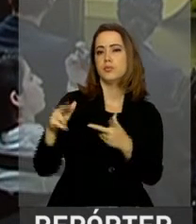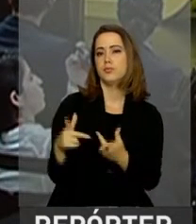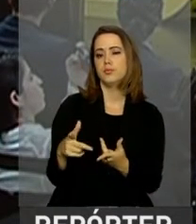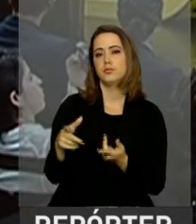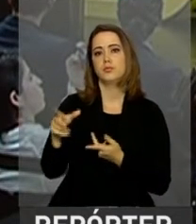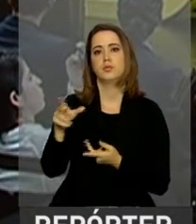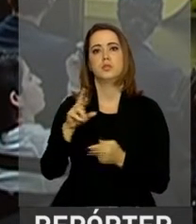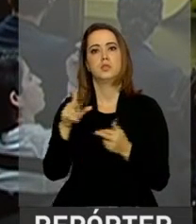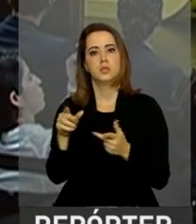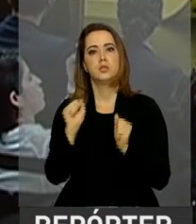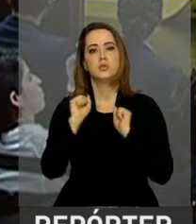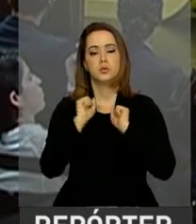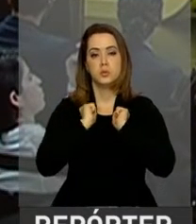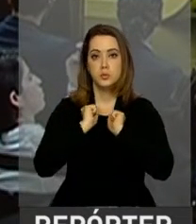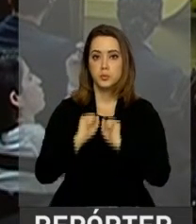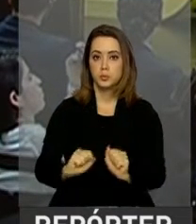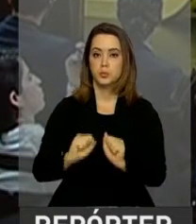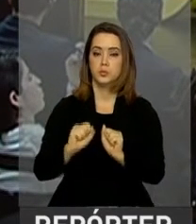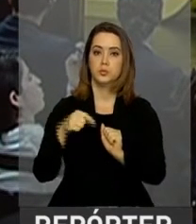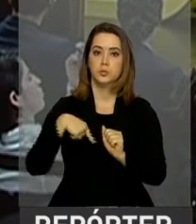diversidade e do potencial